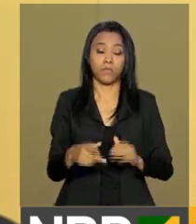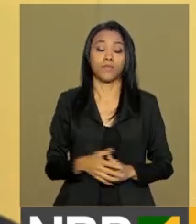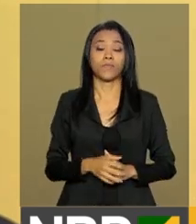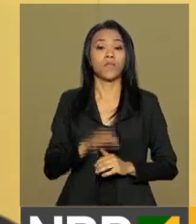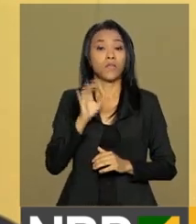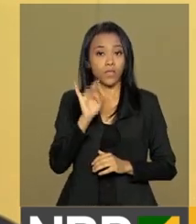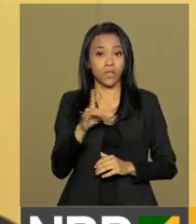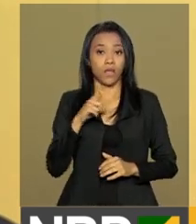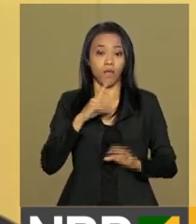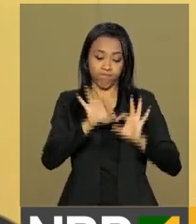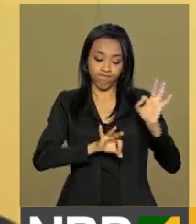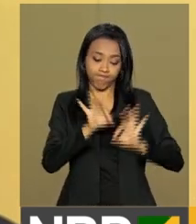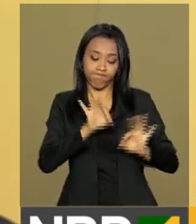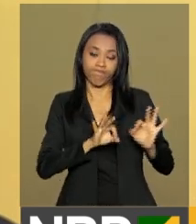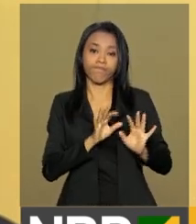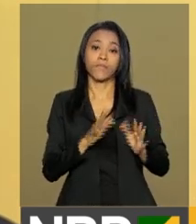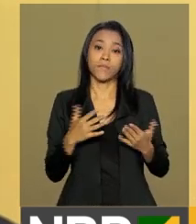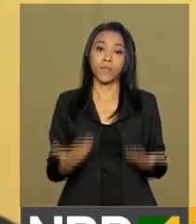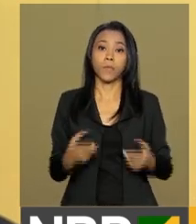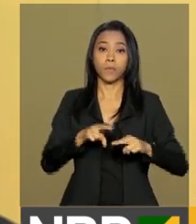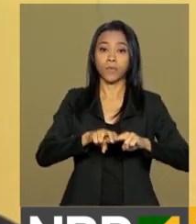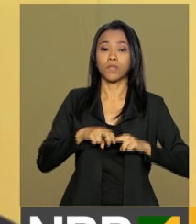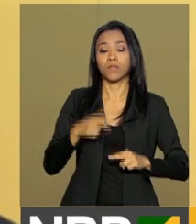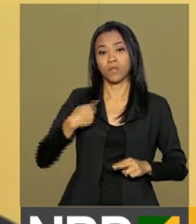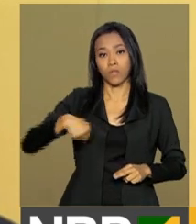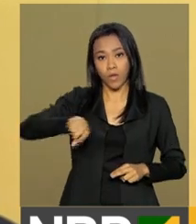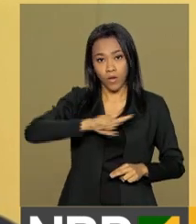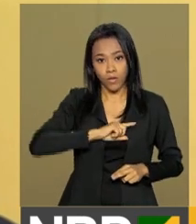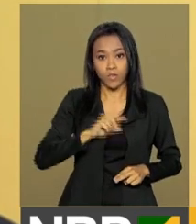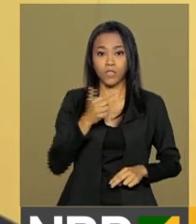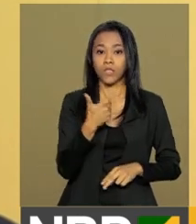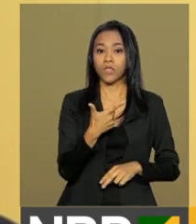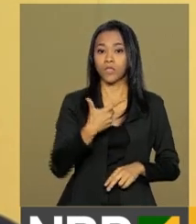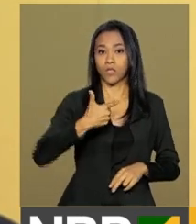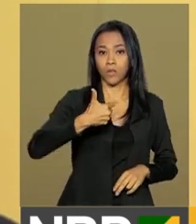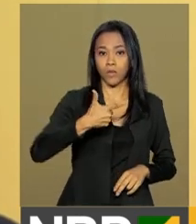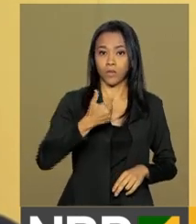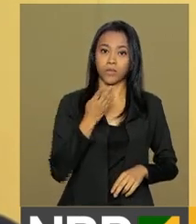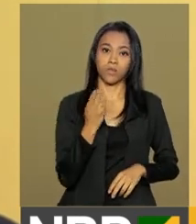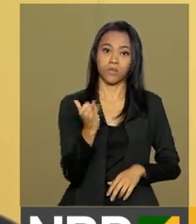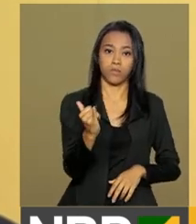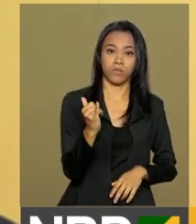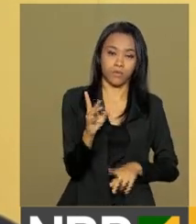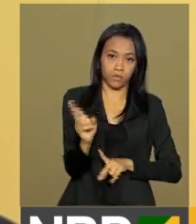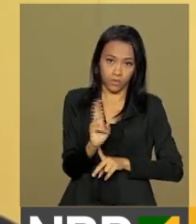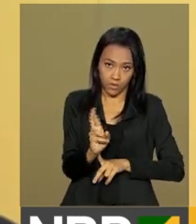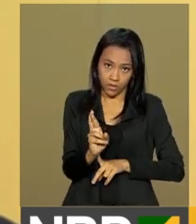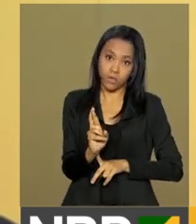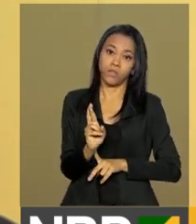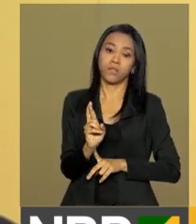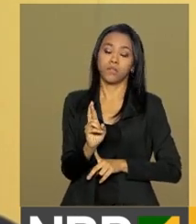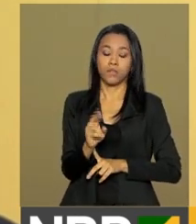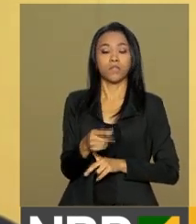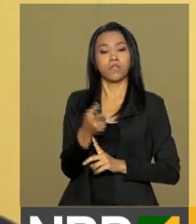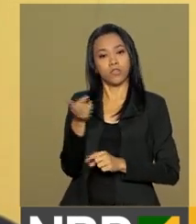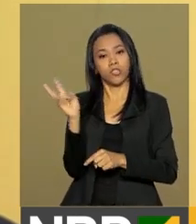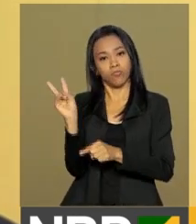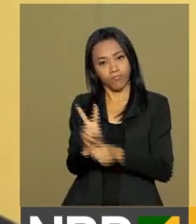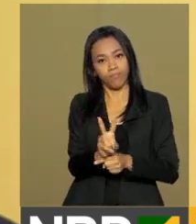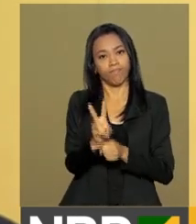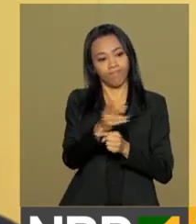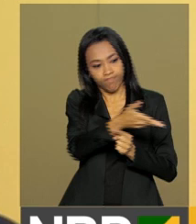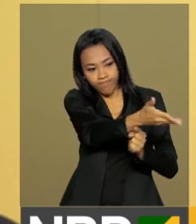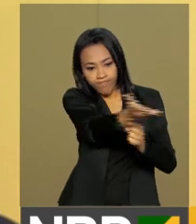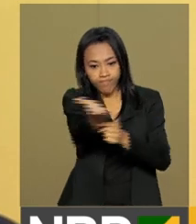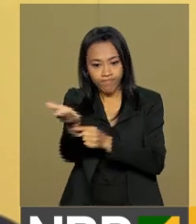no nosso projeto. Portanto, nós estamos destinando esses 12 bilhões de reais de crédito aos